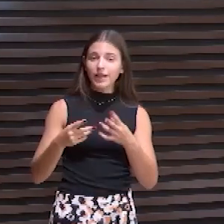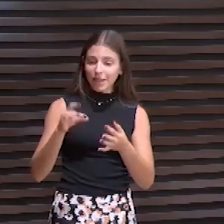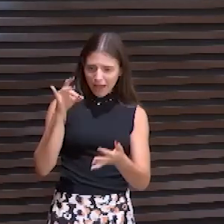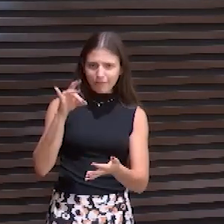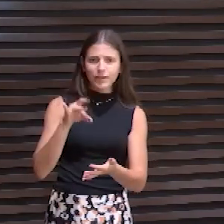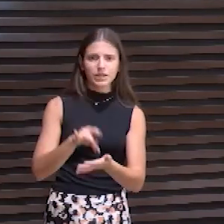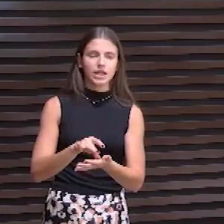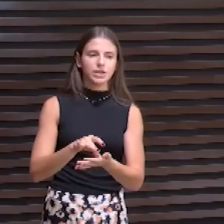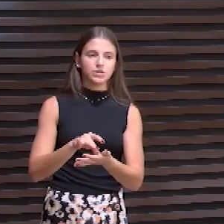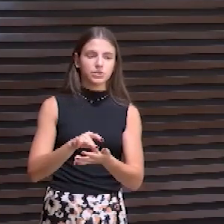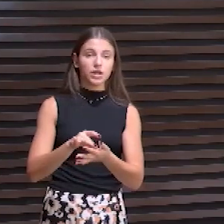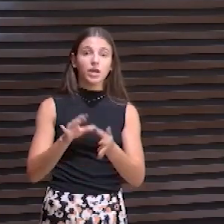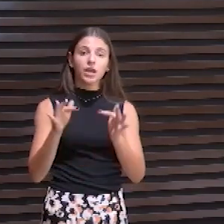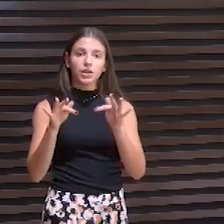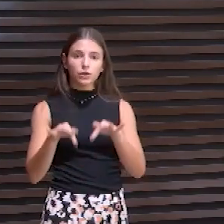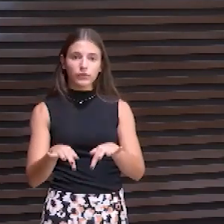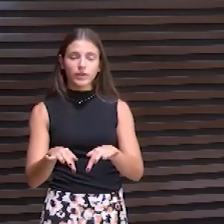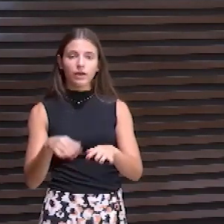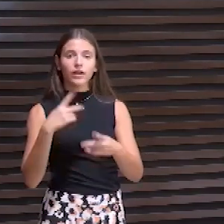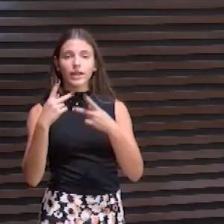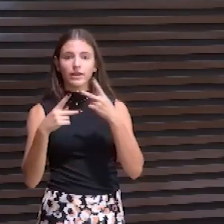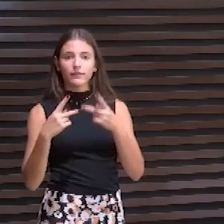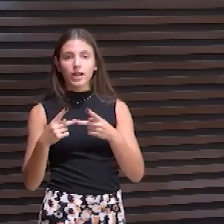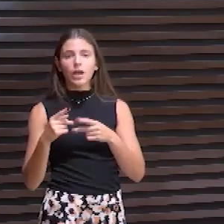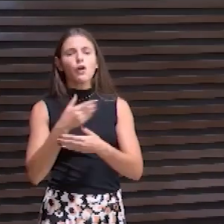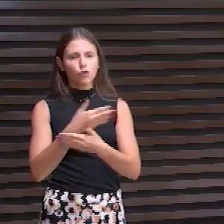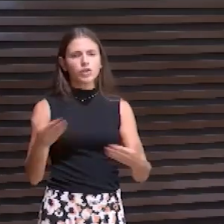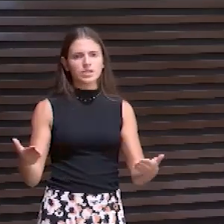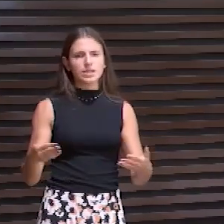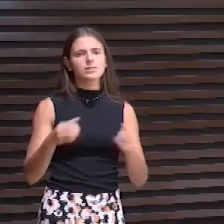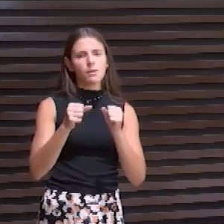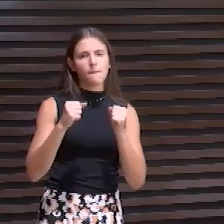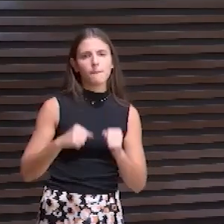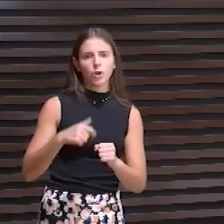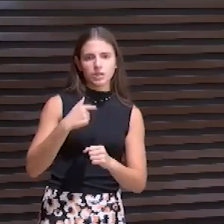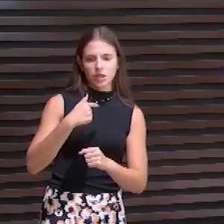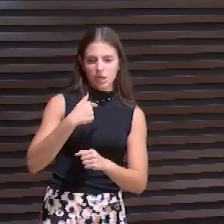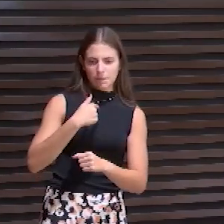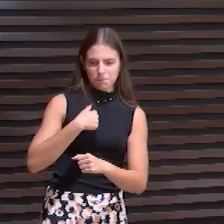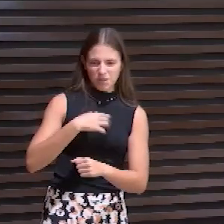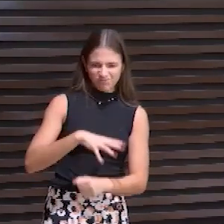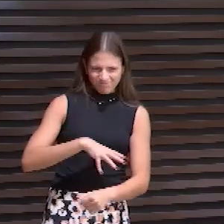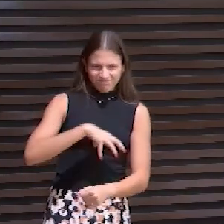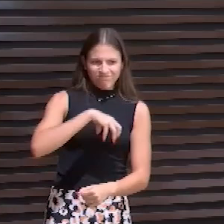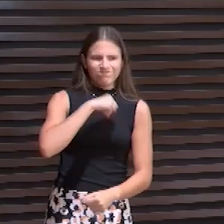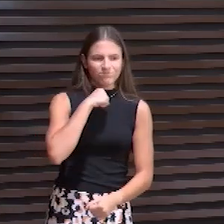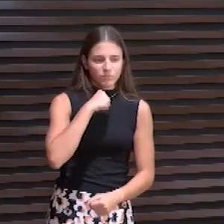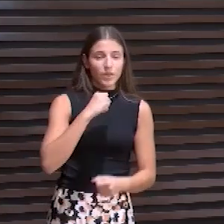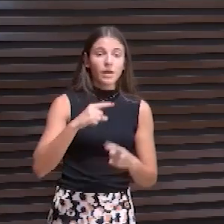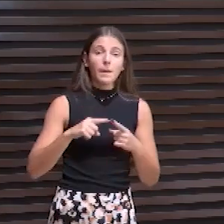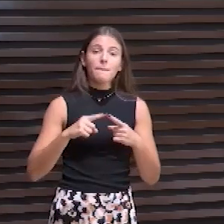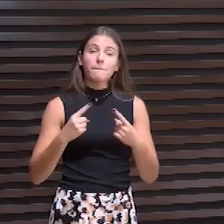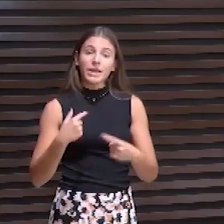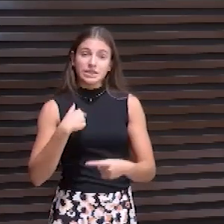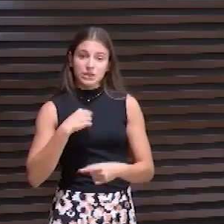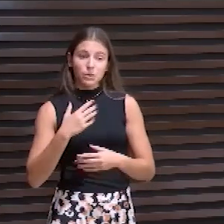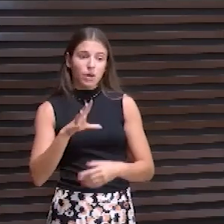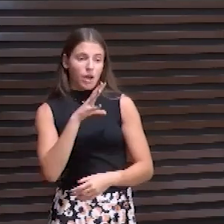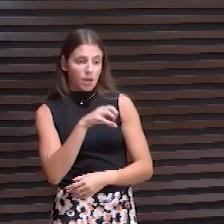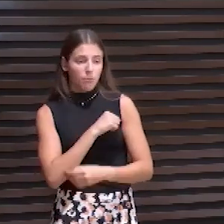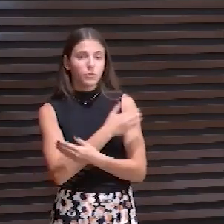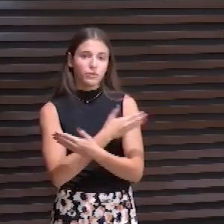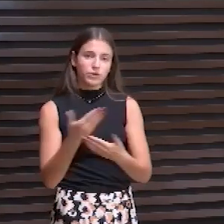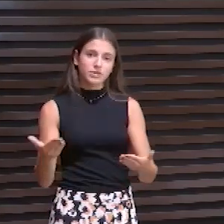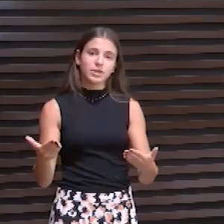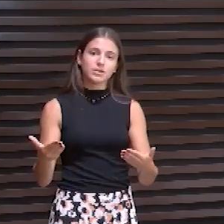E no final ele fala, vocês podem me odiar, mas eu amo vocês, é por isso que eu falo a verdade. É por isso que eu estou falando isso para vocês. Porque Deus